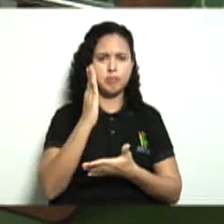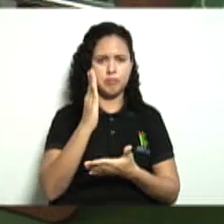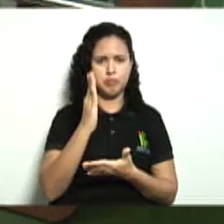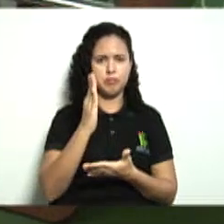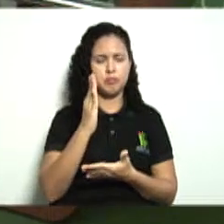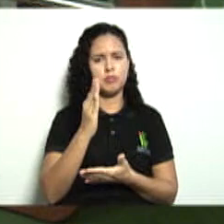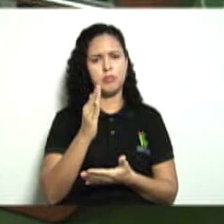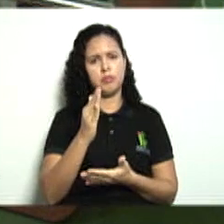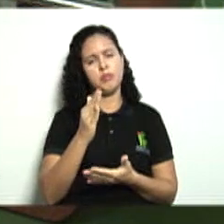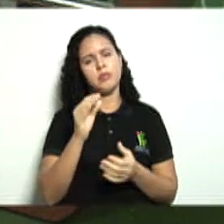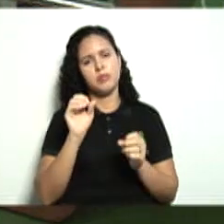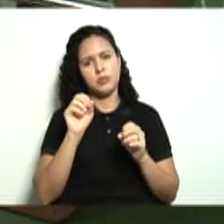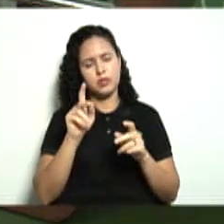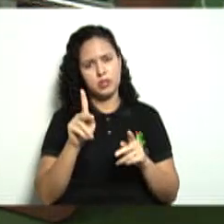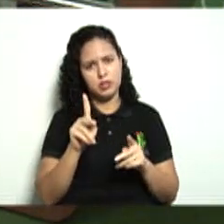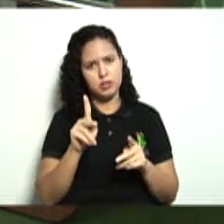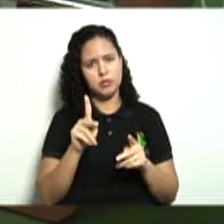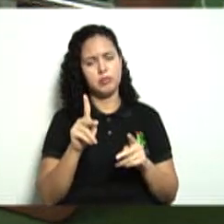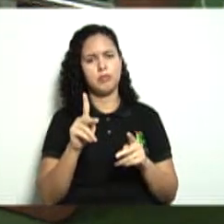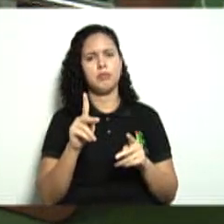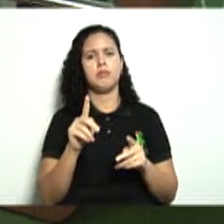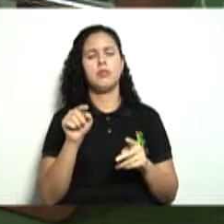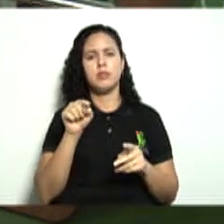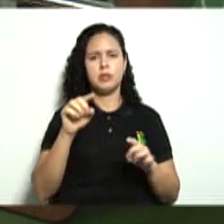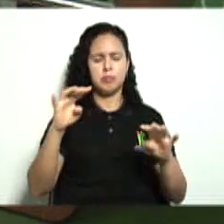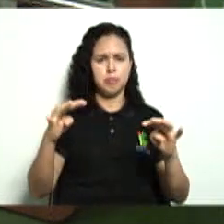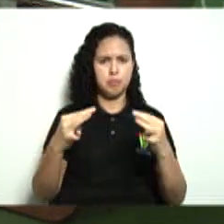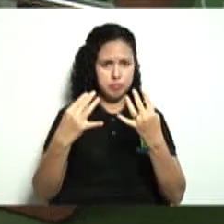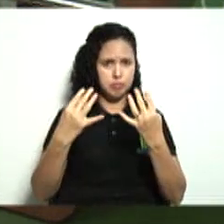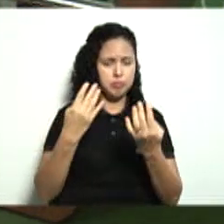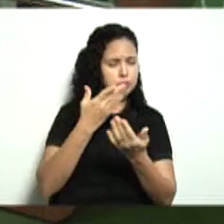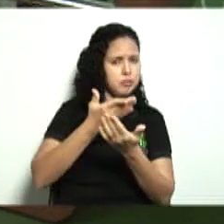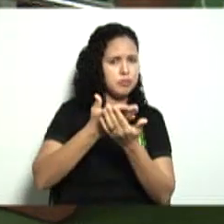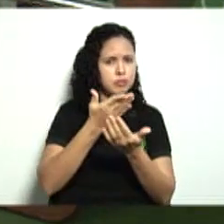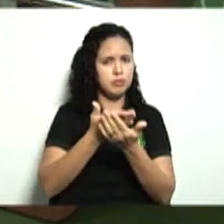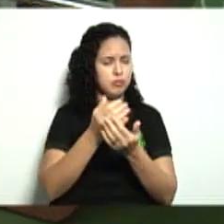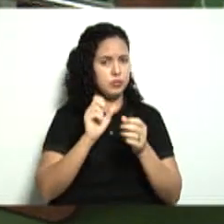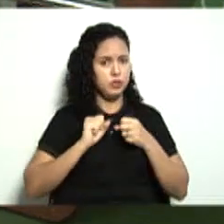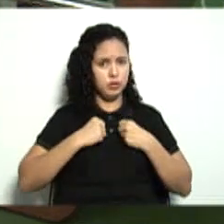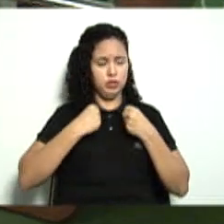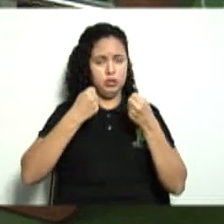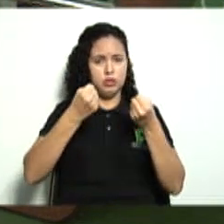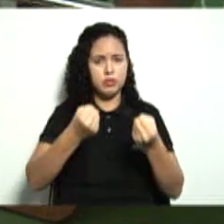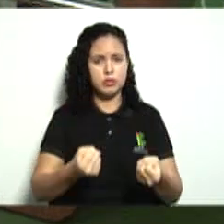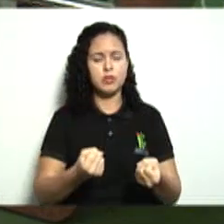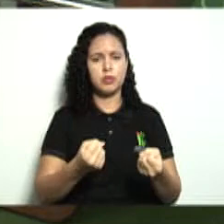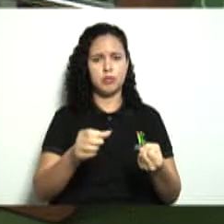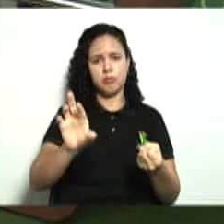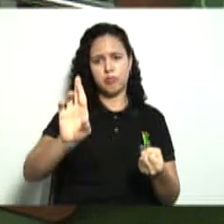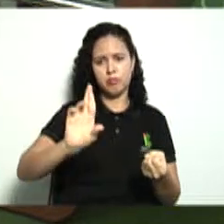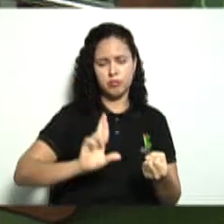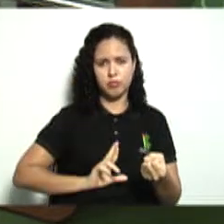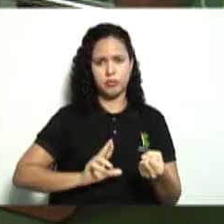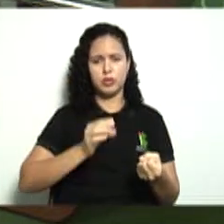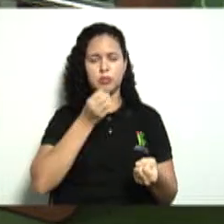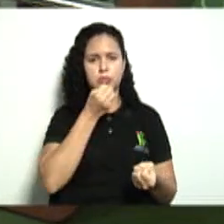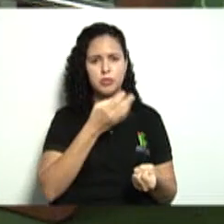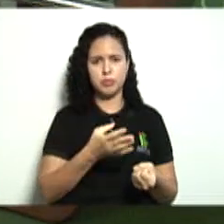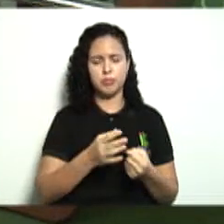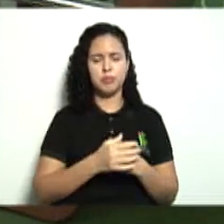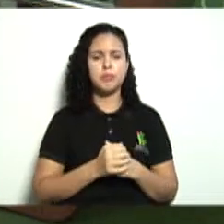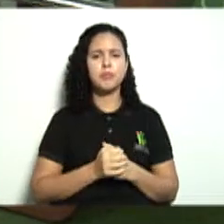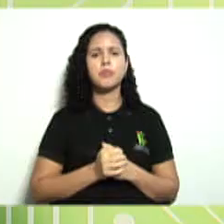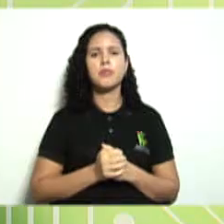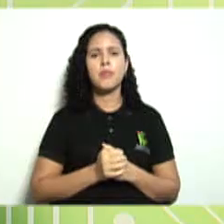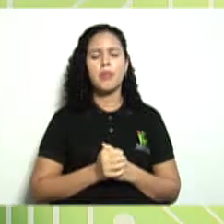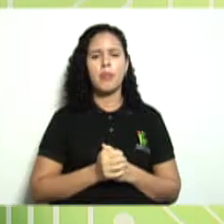seja aprovado e com certeza, como o Saulo falou, quem acompanhou todas as aulas teve um resultado muito bom, ok? Então,